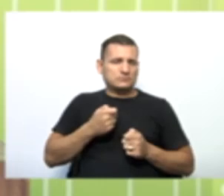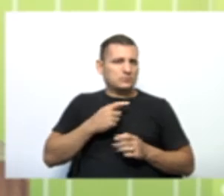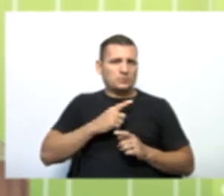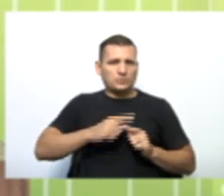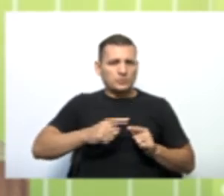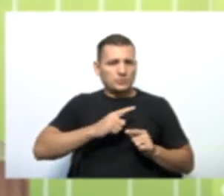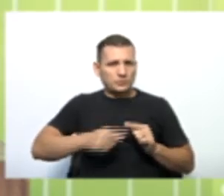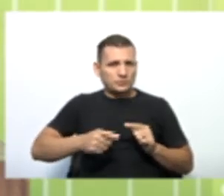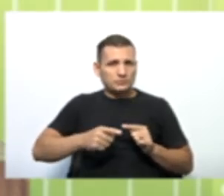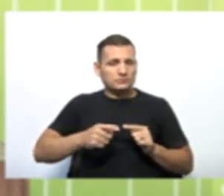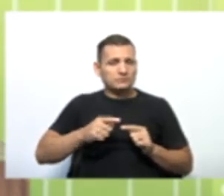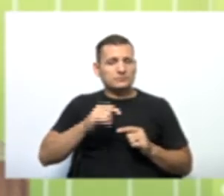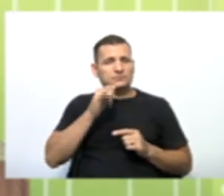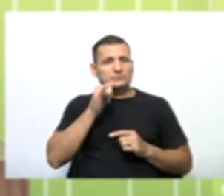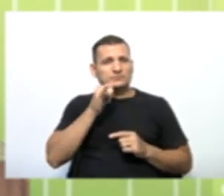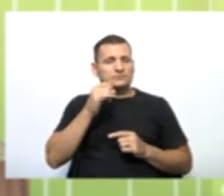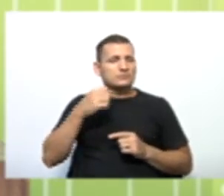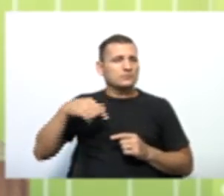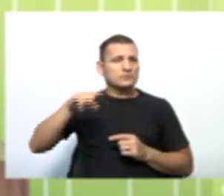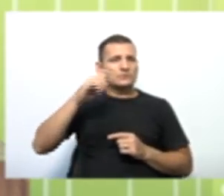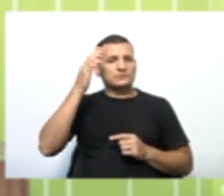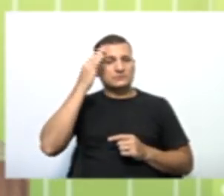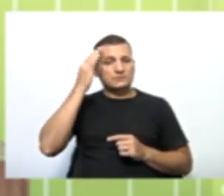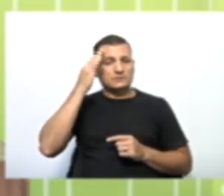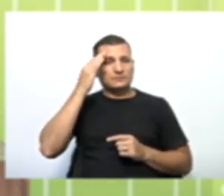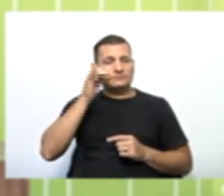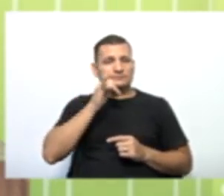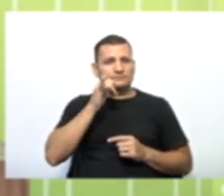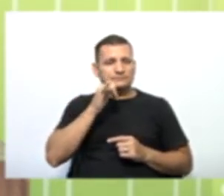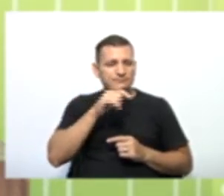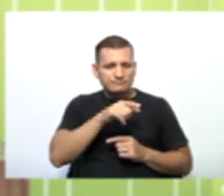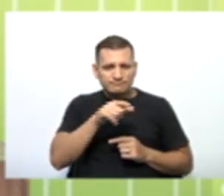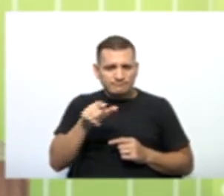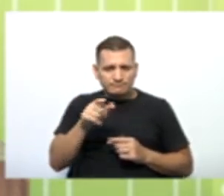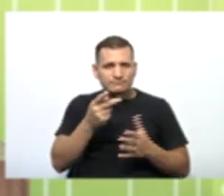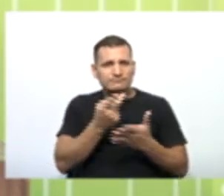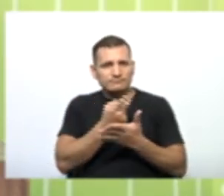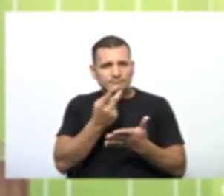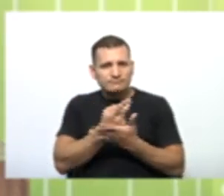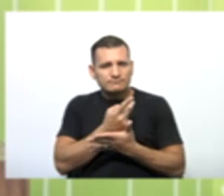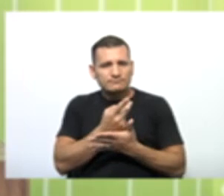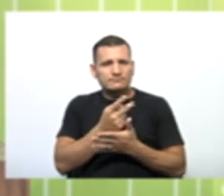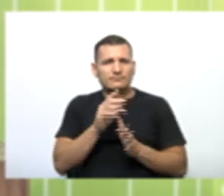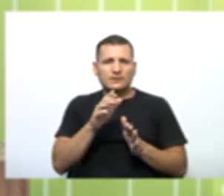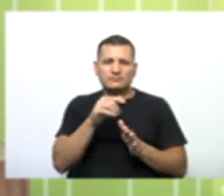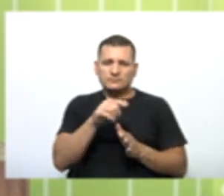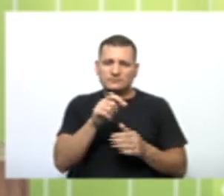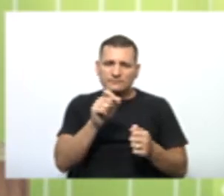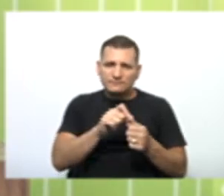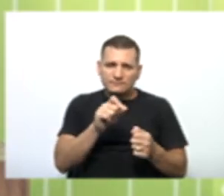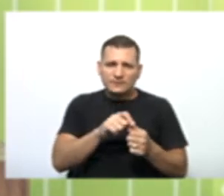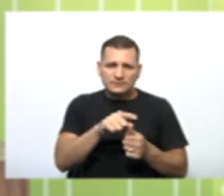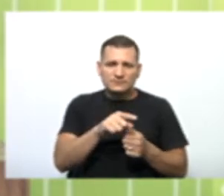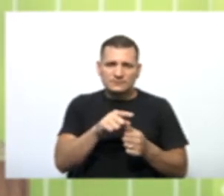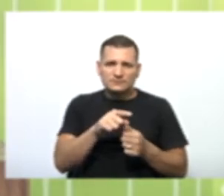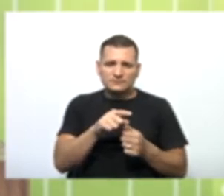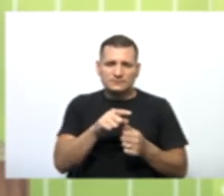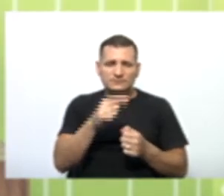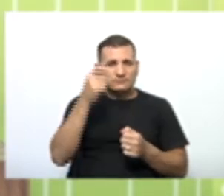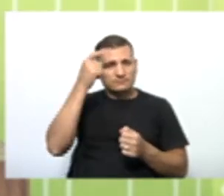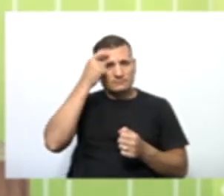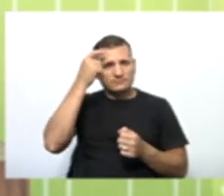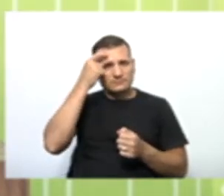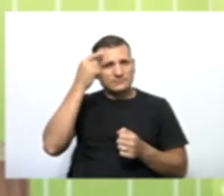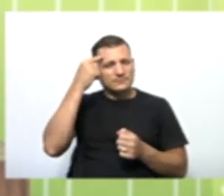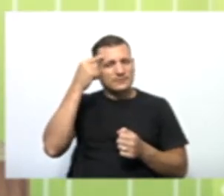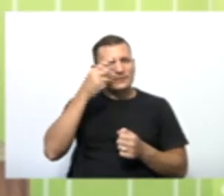gente sabe que uma coisa é errada, você sabe que é errado, e aí você faz, você pega e faz, tua consciência pesa,